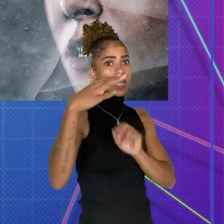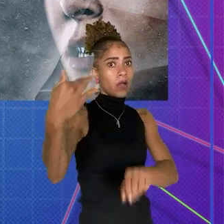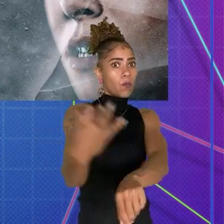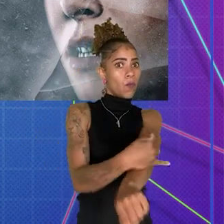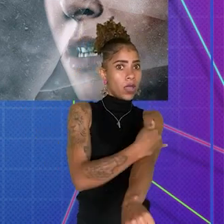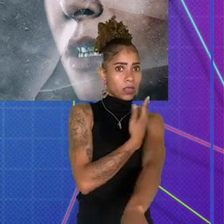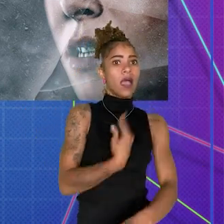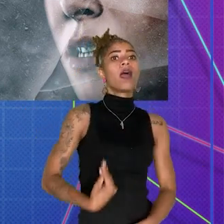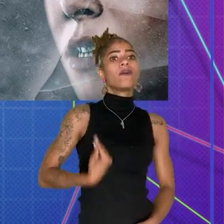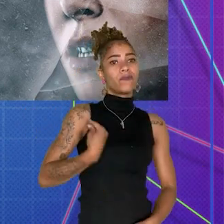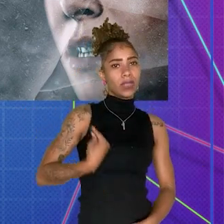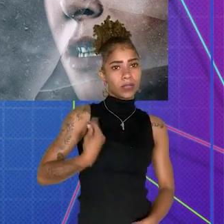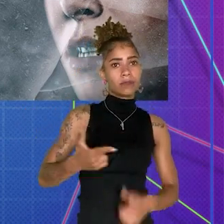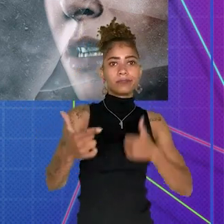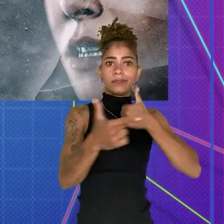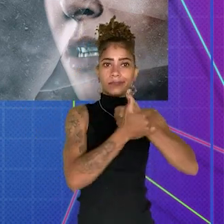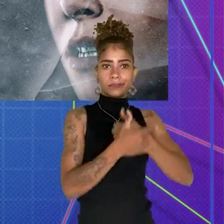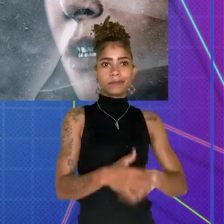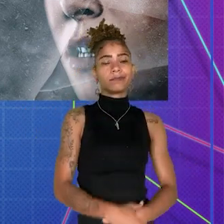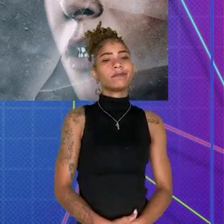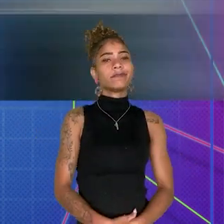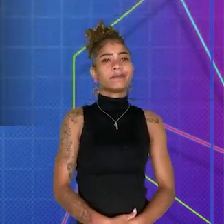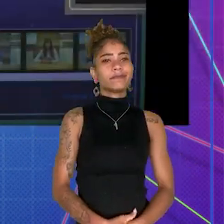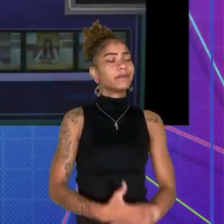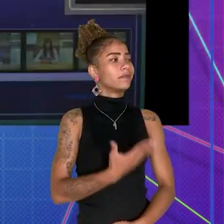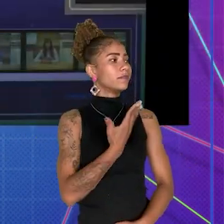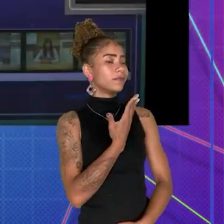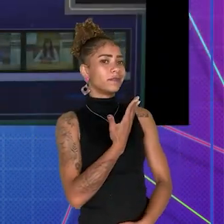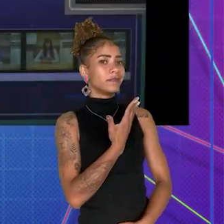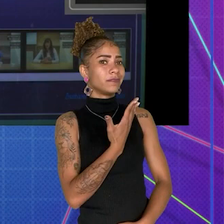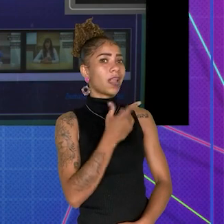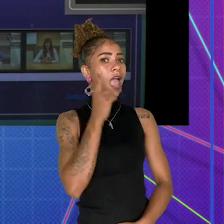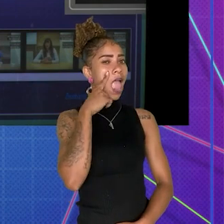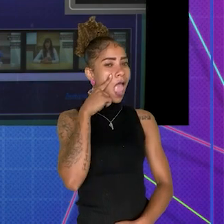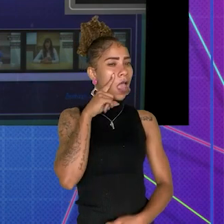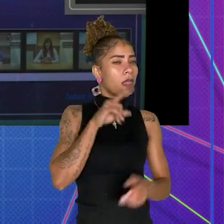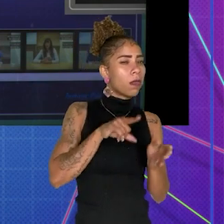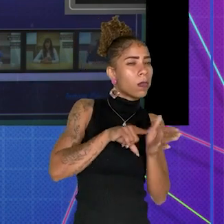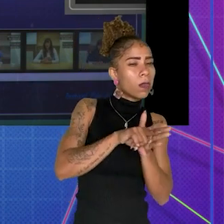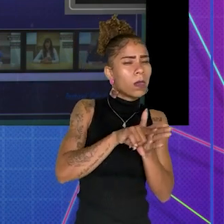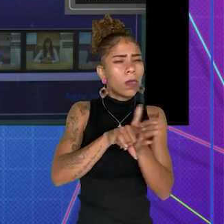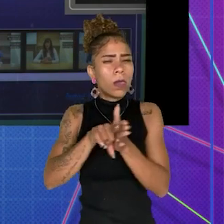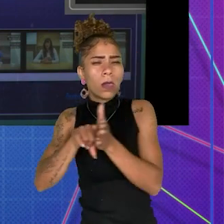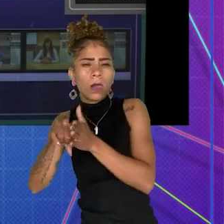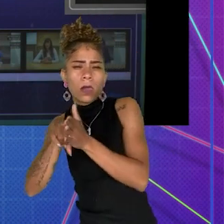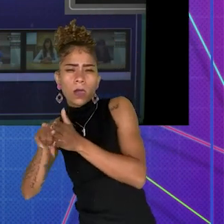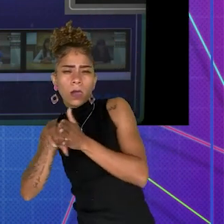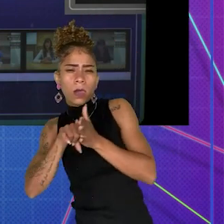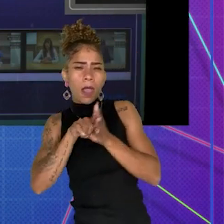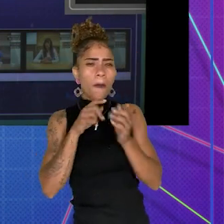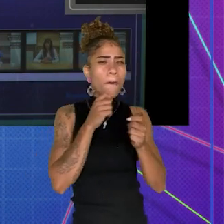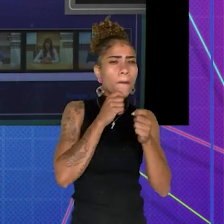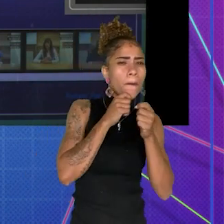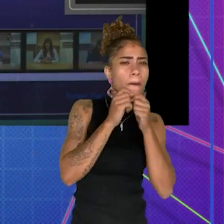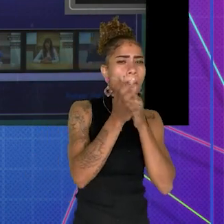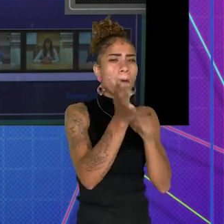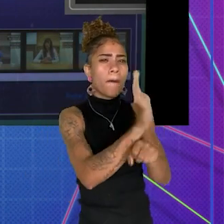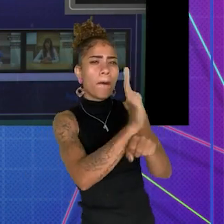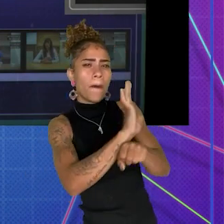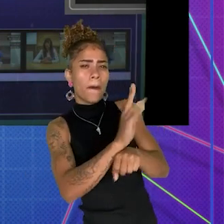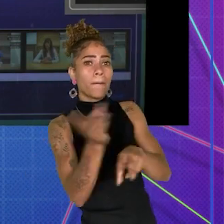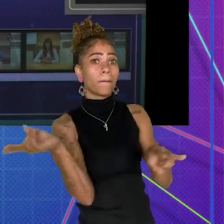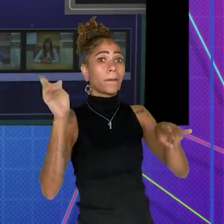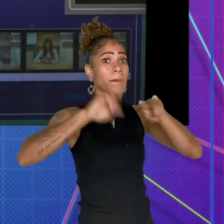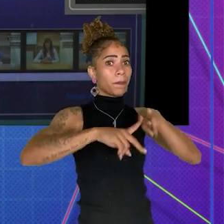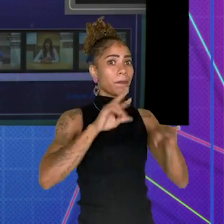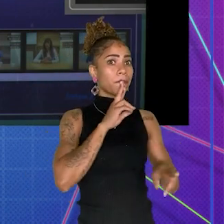dos personagens e a trama da história. Her Story. Nesse jogo de investigação, o jogador assiste a uma série de entrevistas com uma